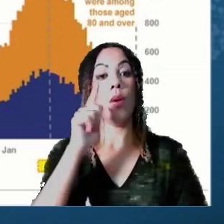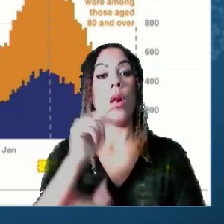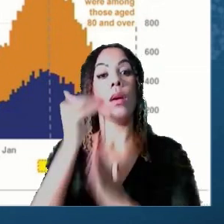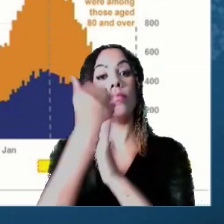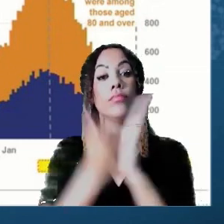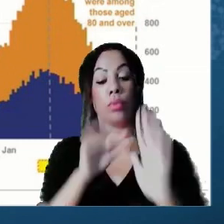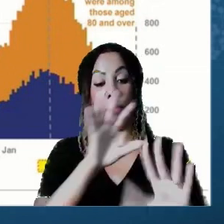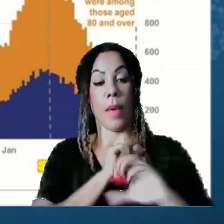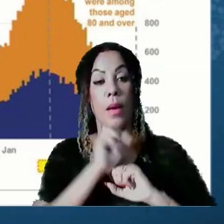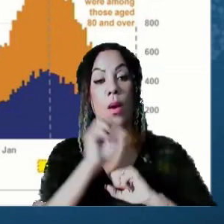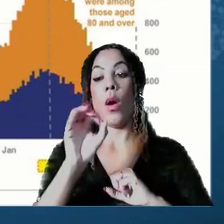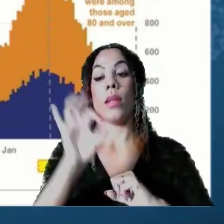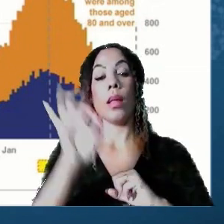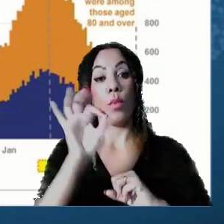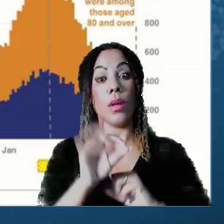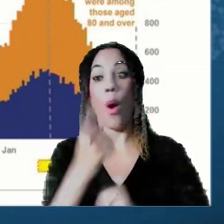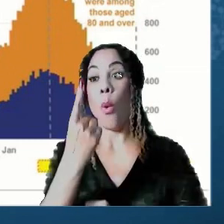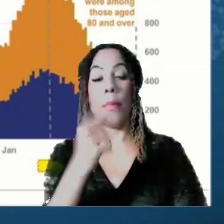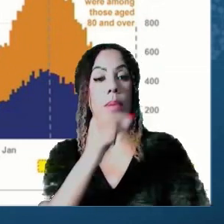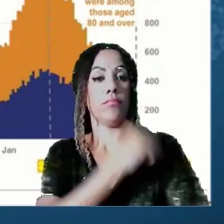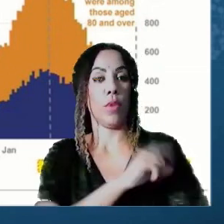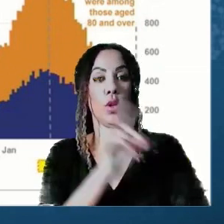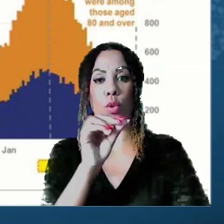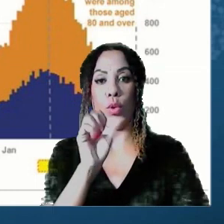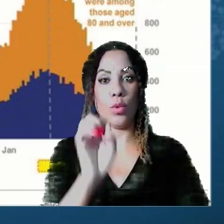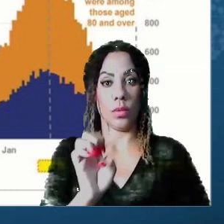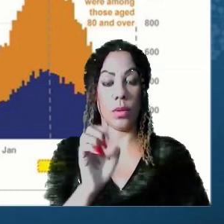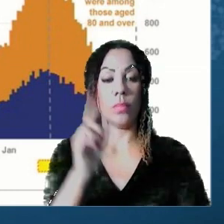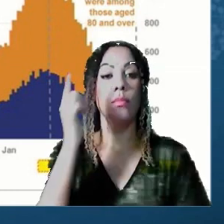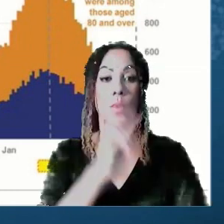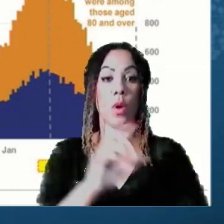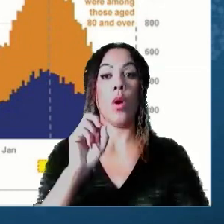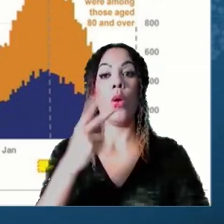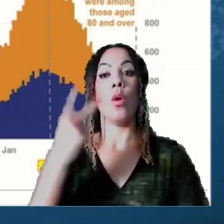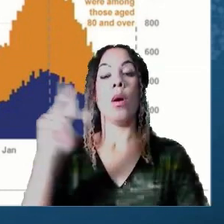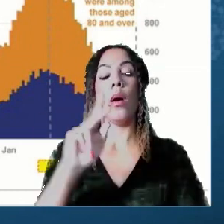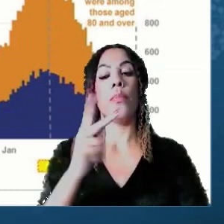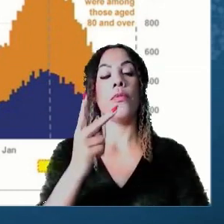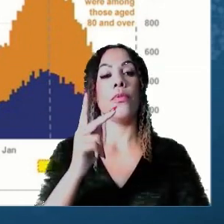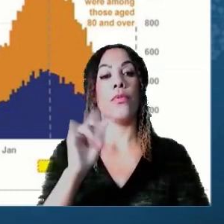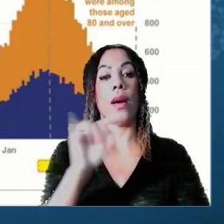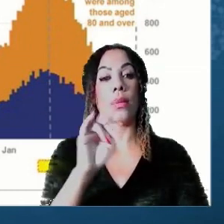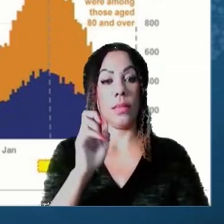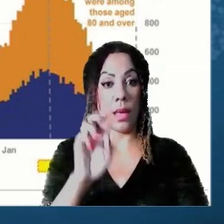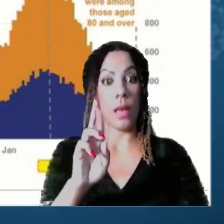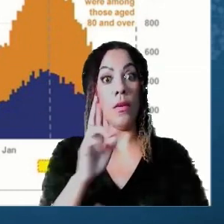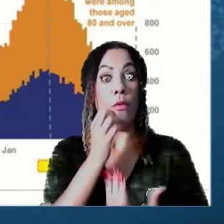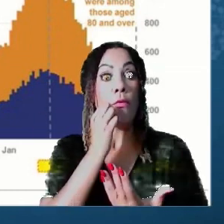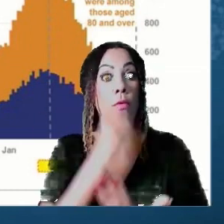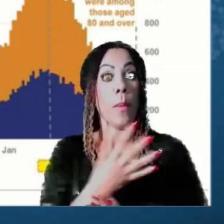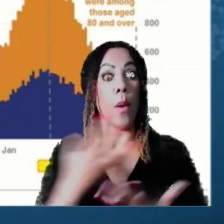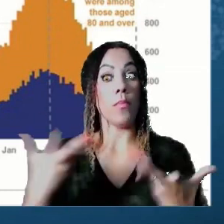80%, depois de apenas uma dose, ou da Cellox ou da Pfizer-BioNTech, e foi realmente uma notícia